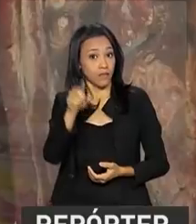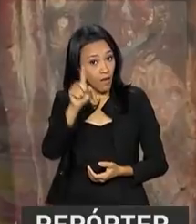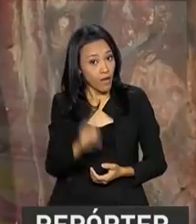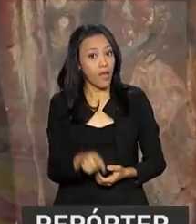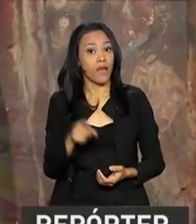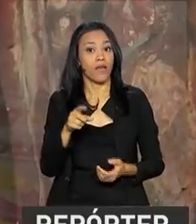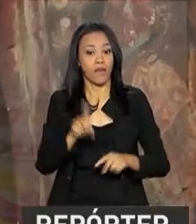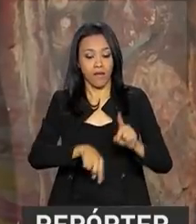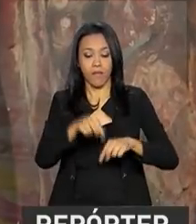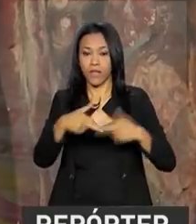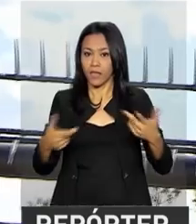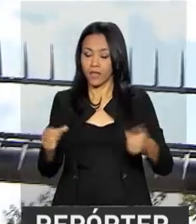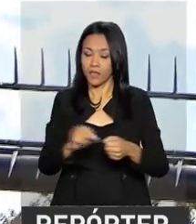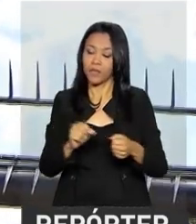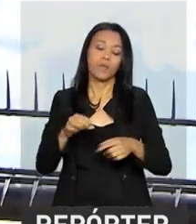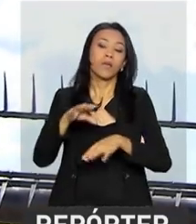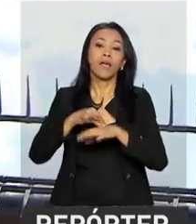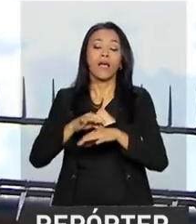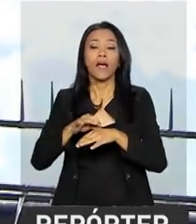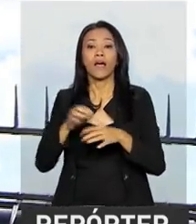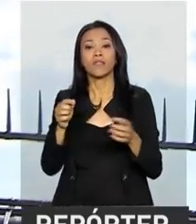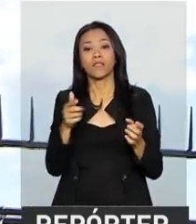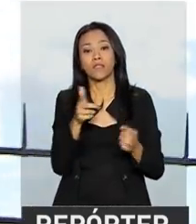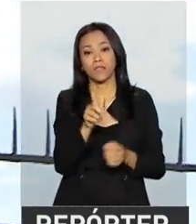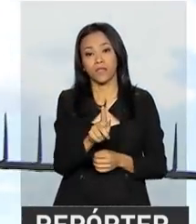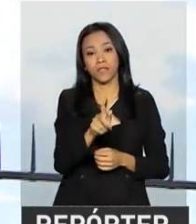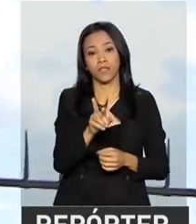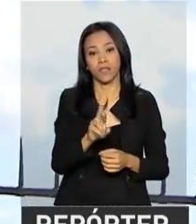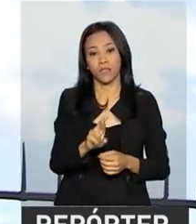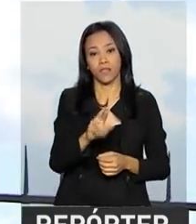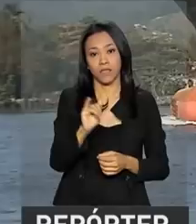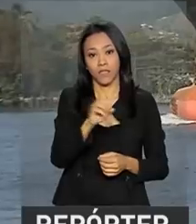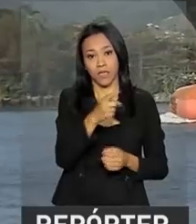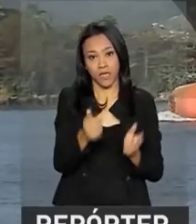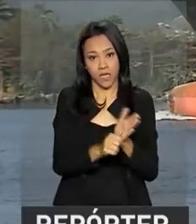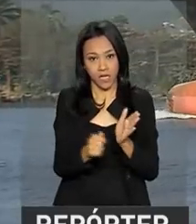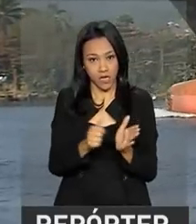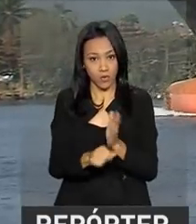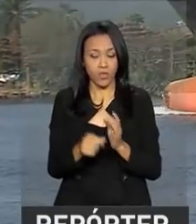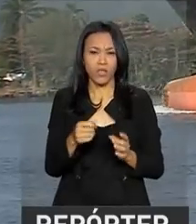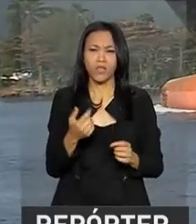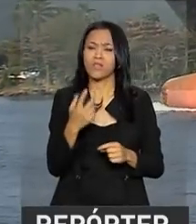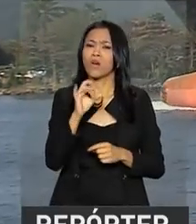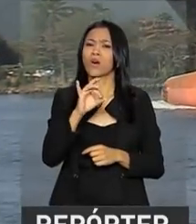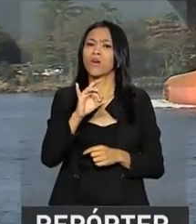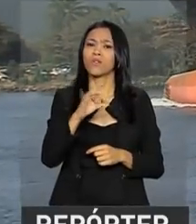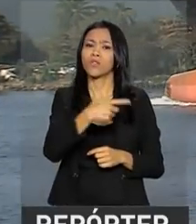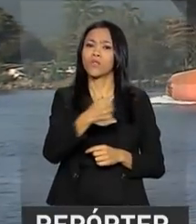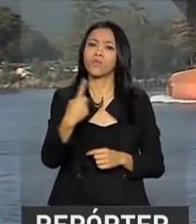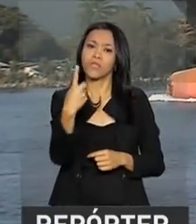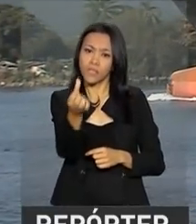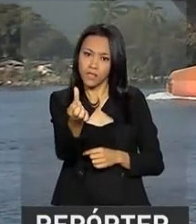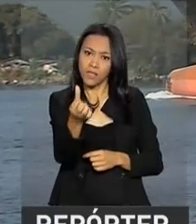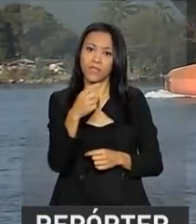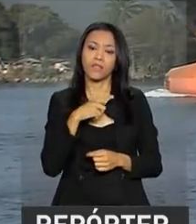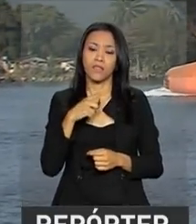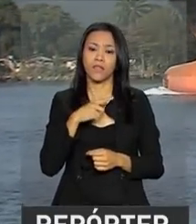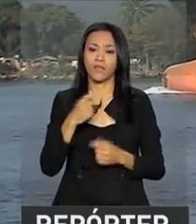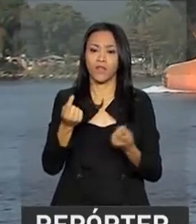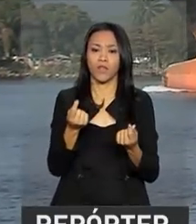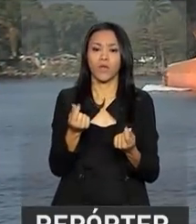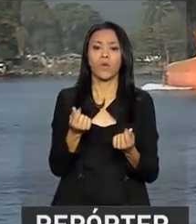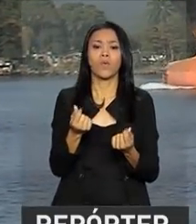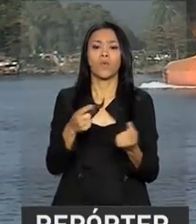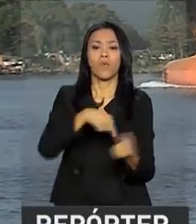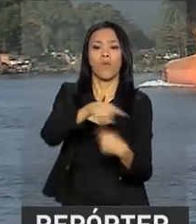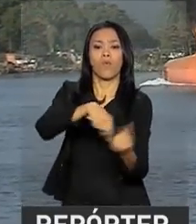manufaturados como carnes e grãos somente em 2016 o mercosul registrou uma circulação de quase 40